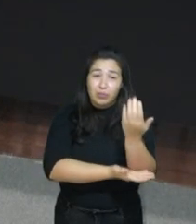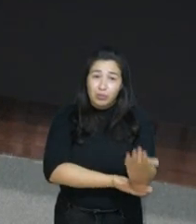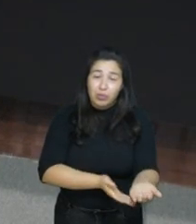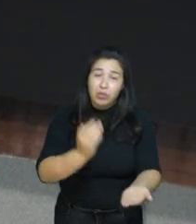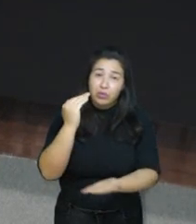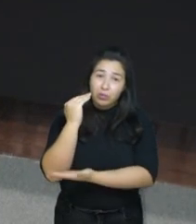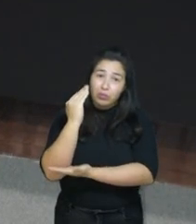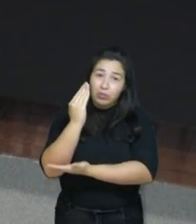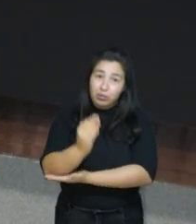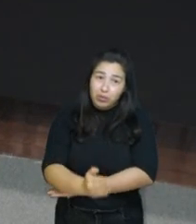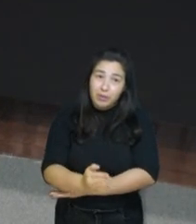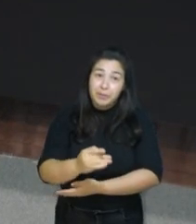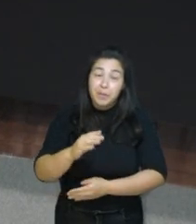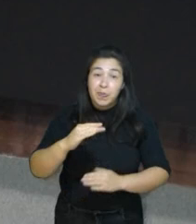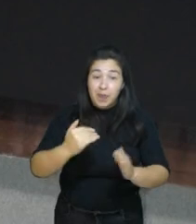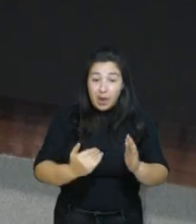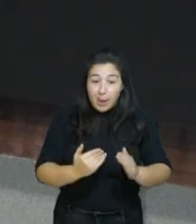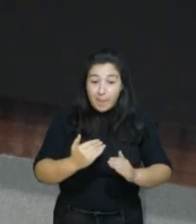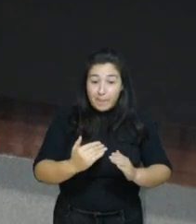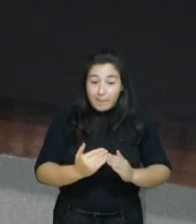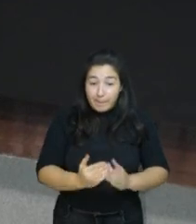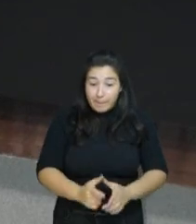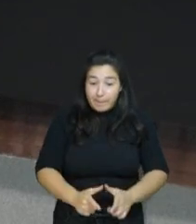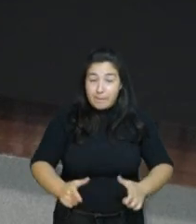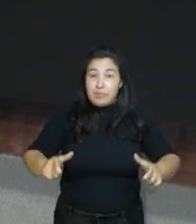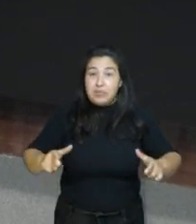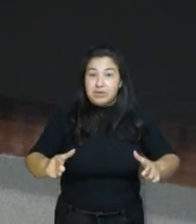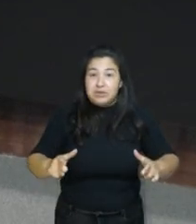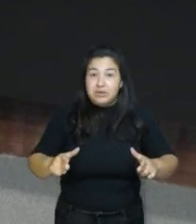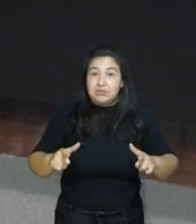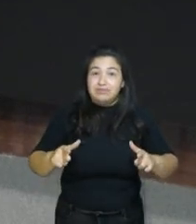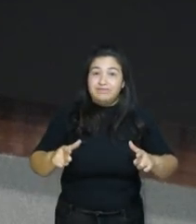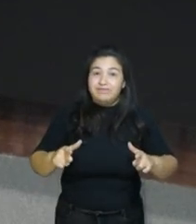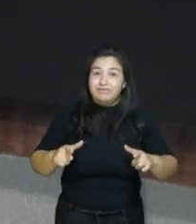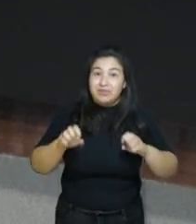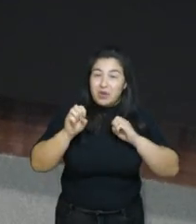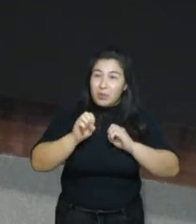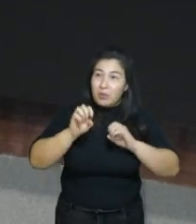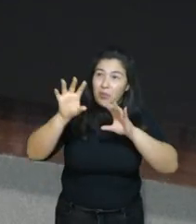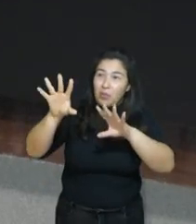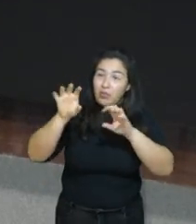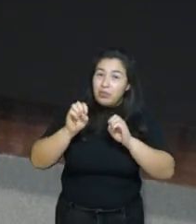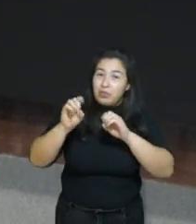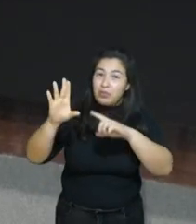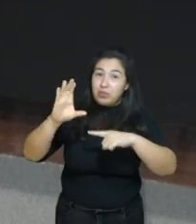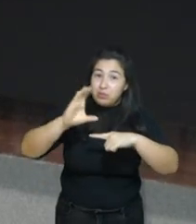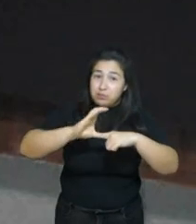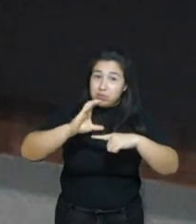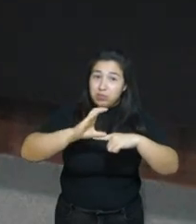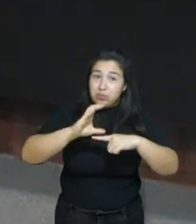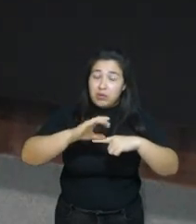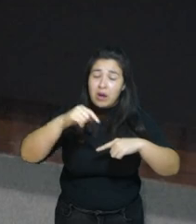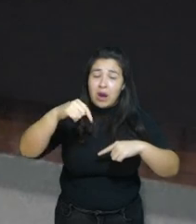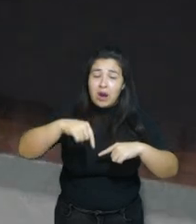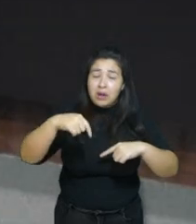emissões. E o que a gente vai fazer é a nossa escolha. Então, isso é super importante saber, que as políticas que a gente